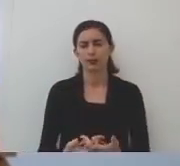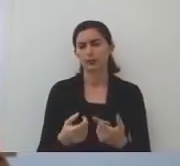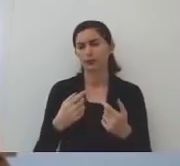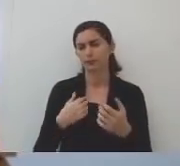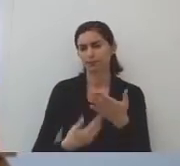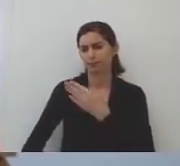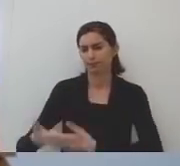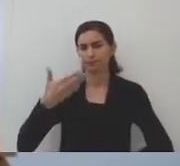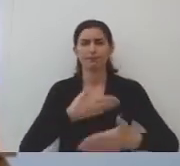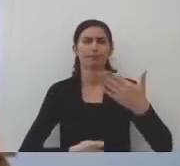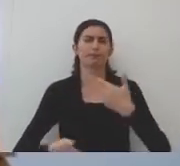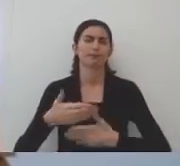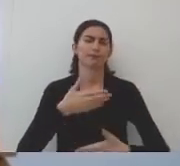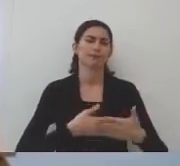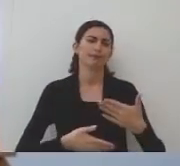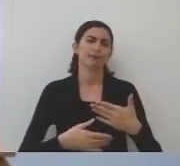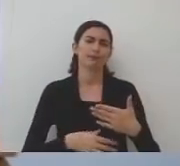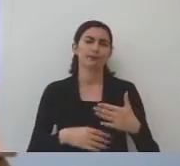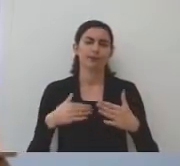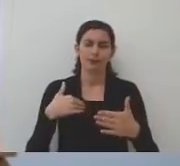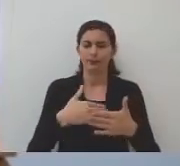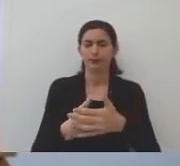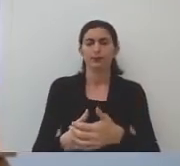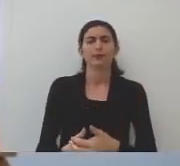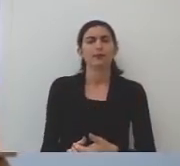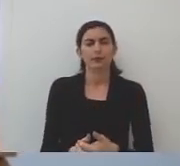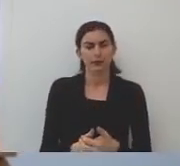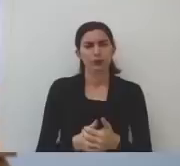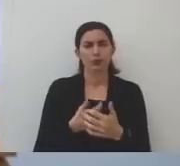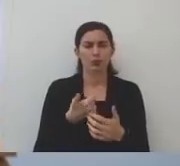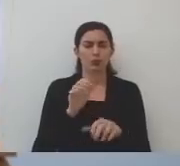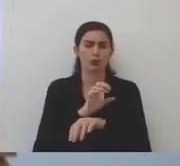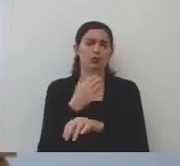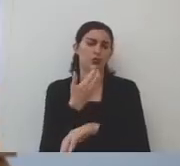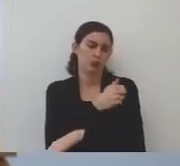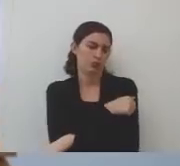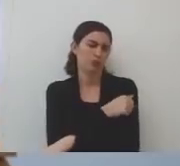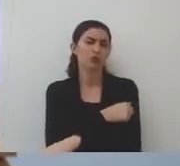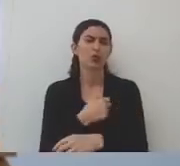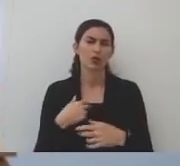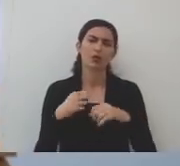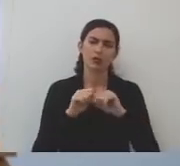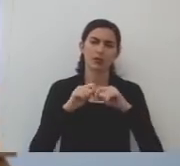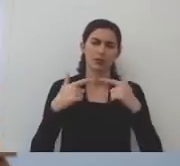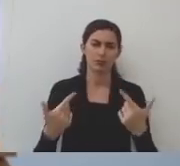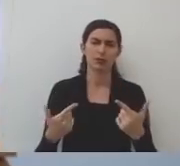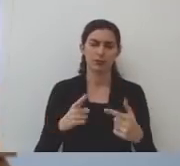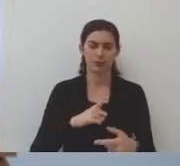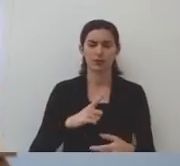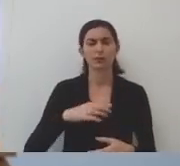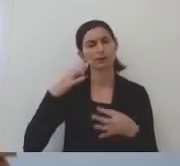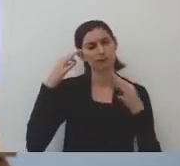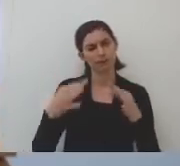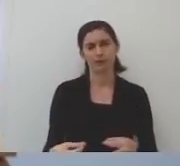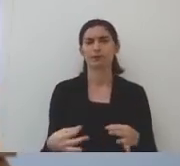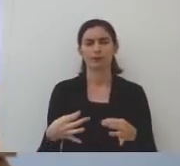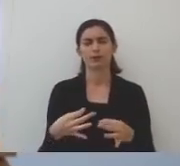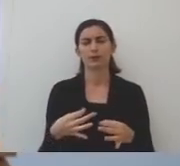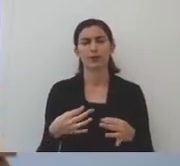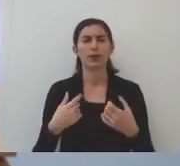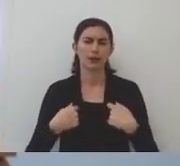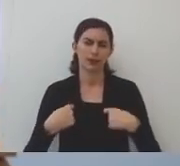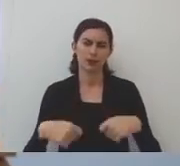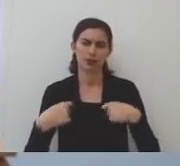da interatividade, essa aproximação com o estudante, você obterá êxito que a gente